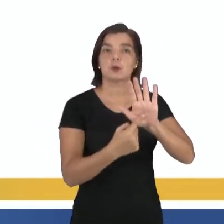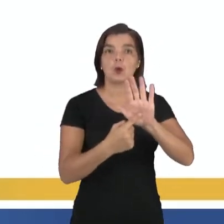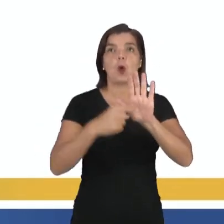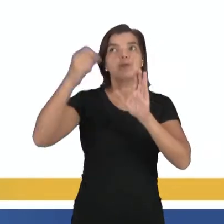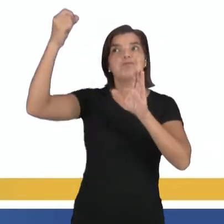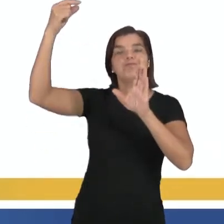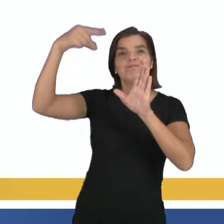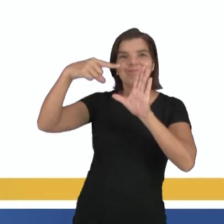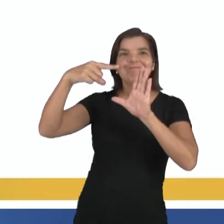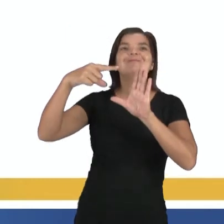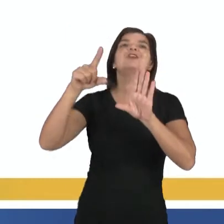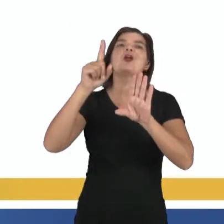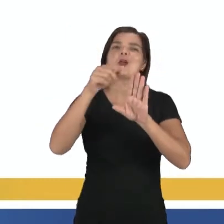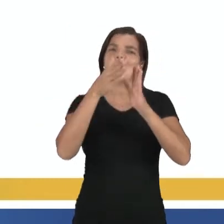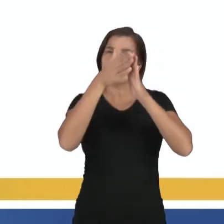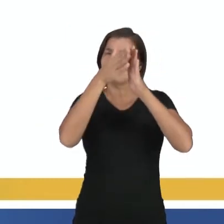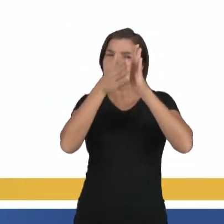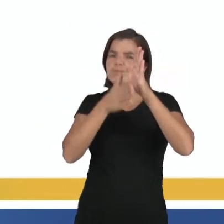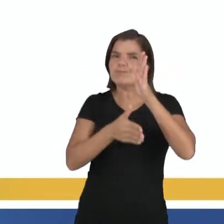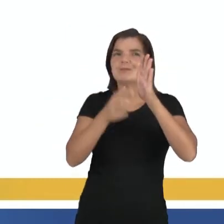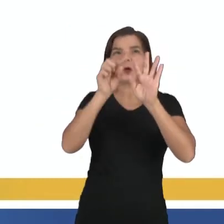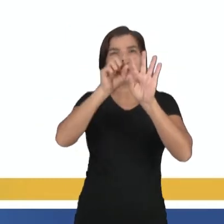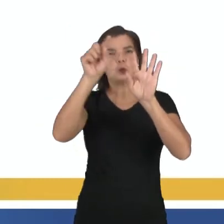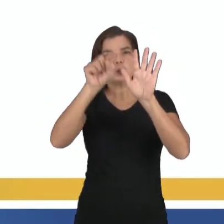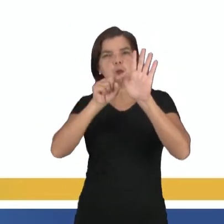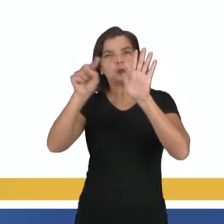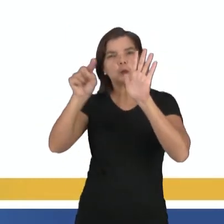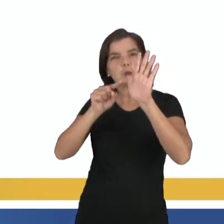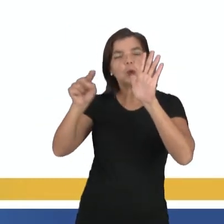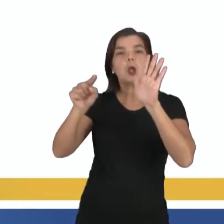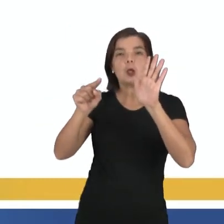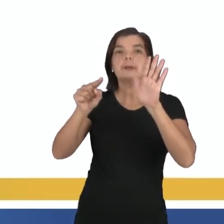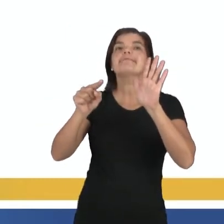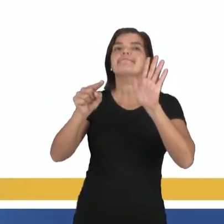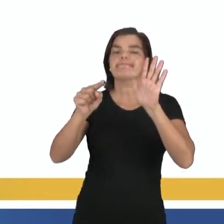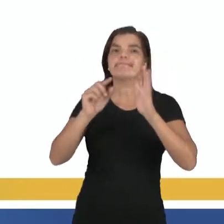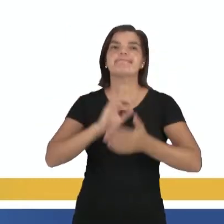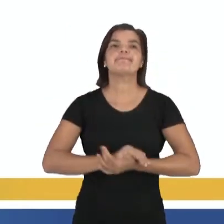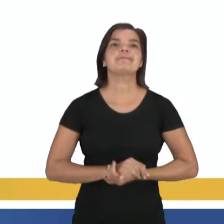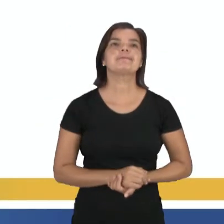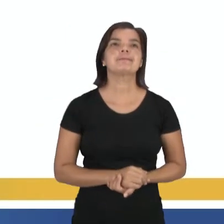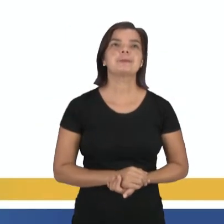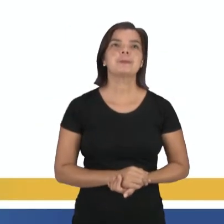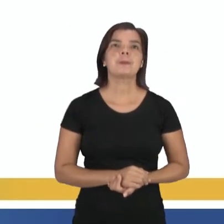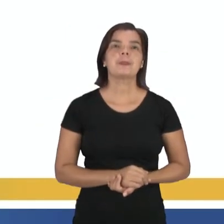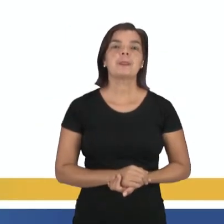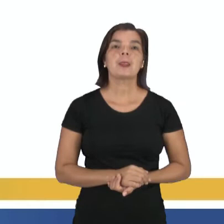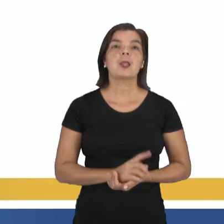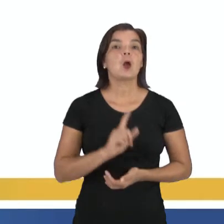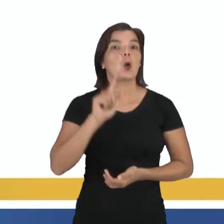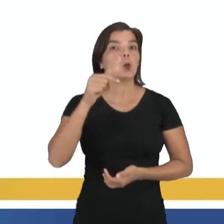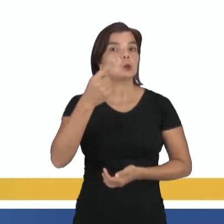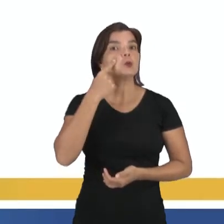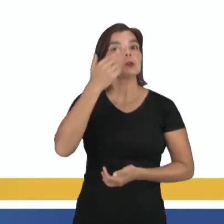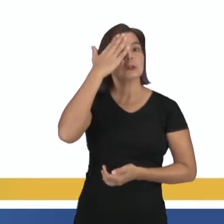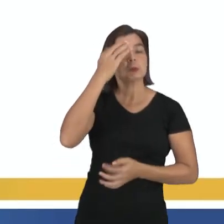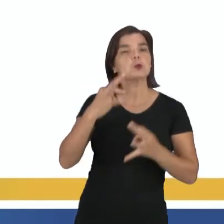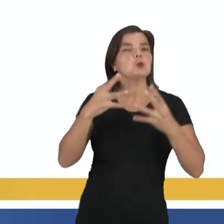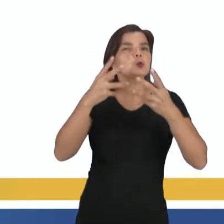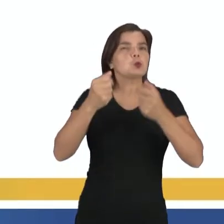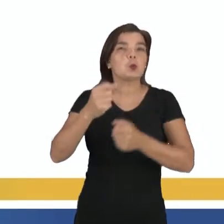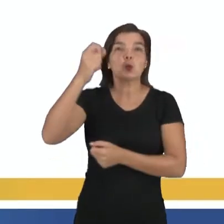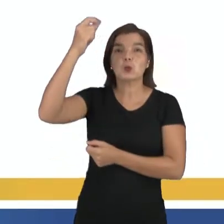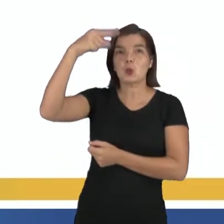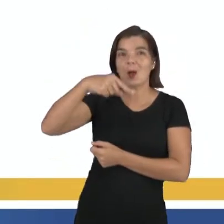raio refratado, que era aqueles paralelos que foram desviados. Outra coisa que tu tem que saber é que